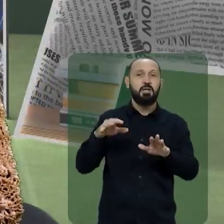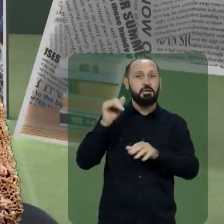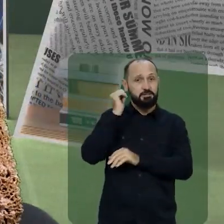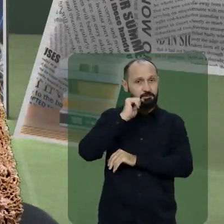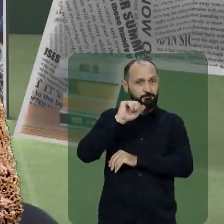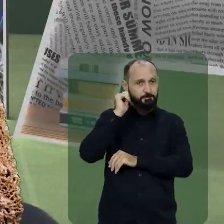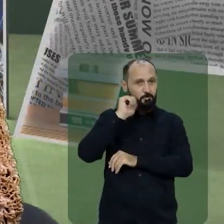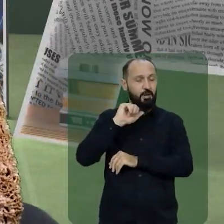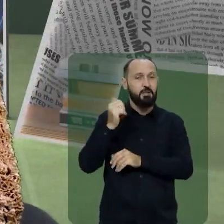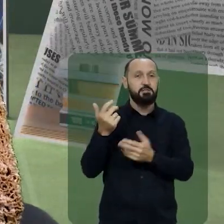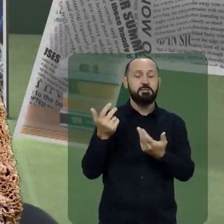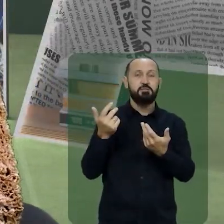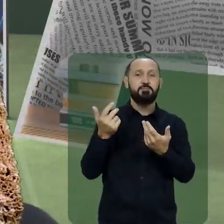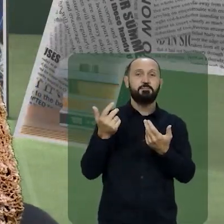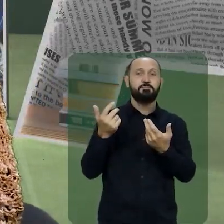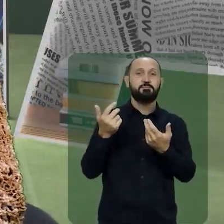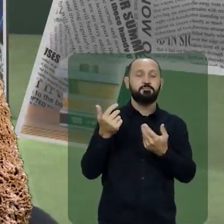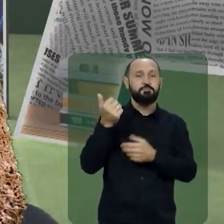mulheres,